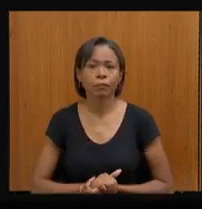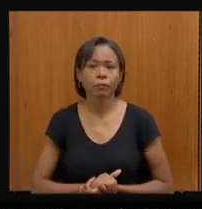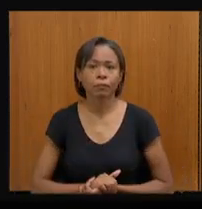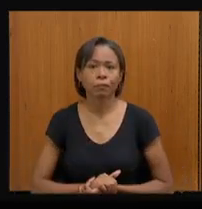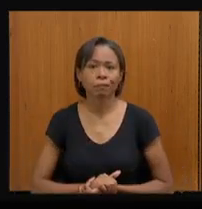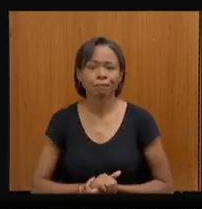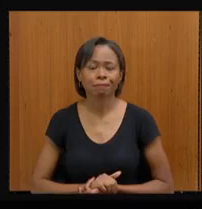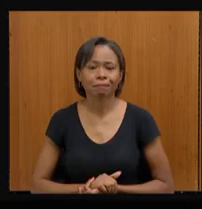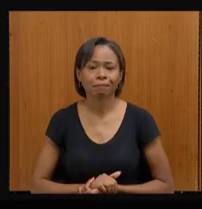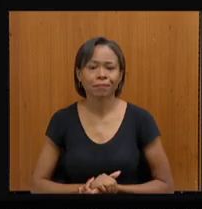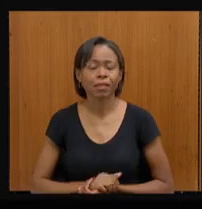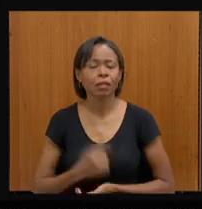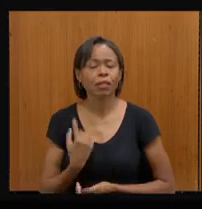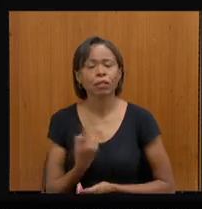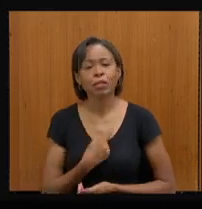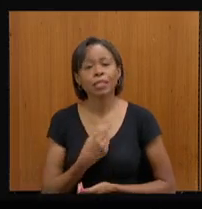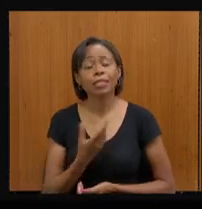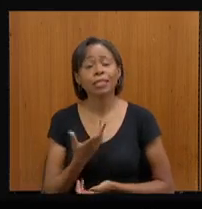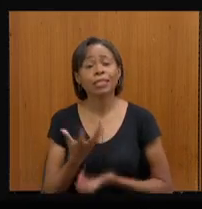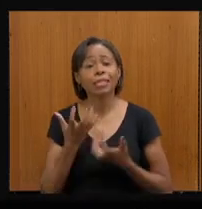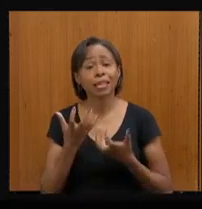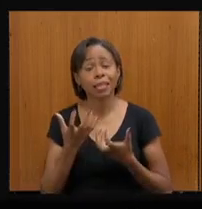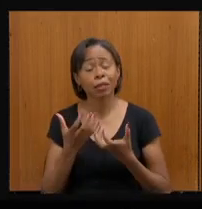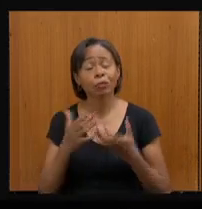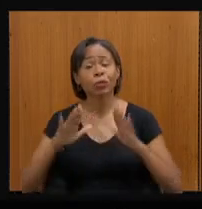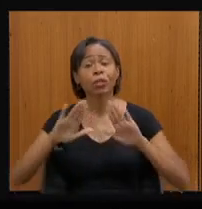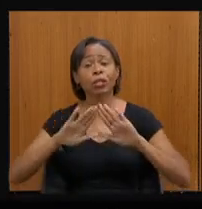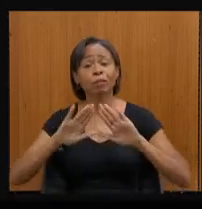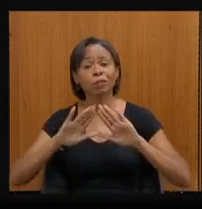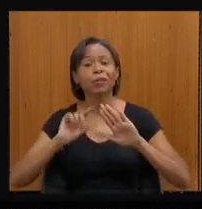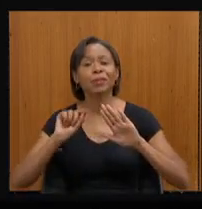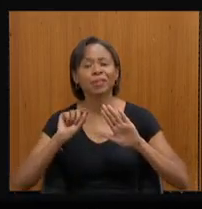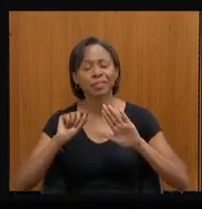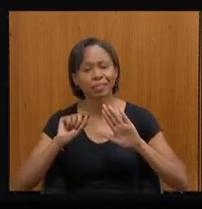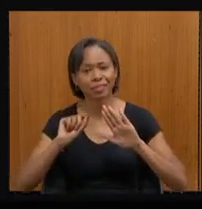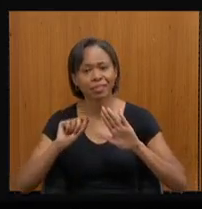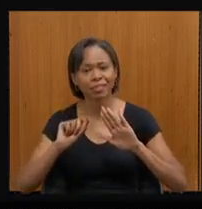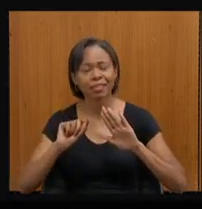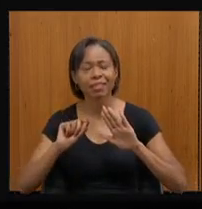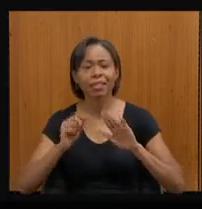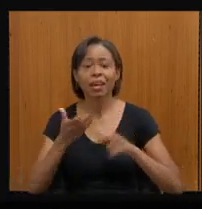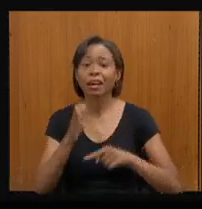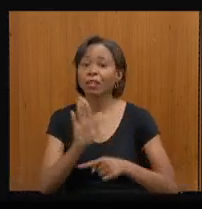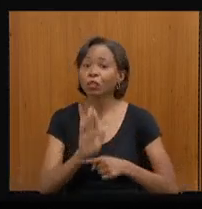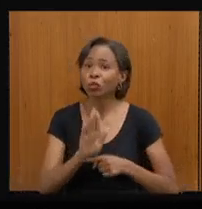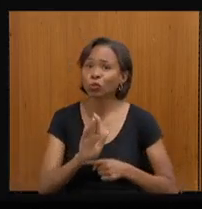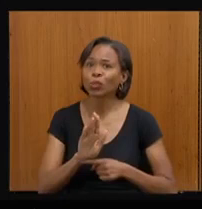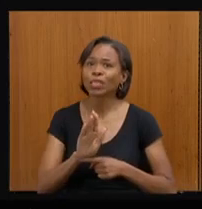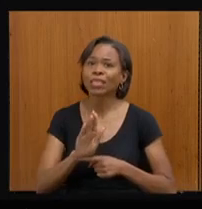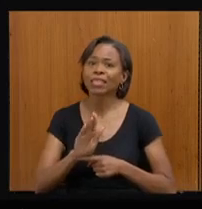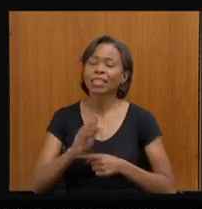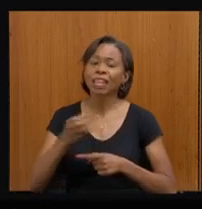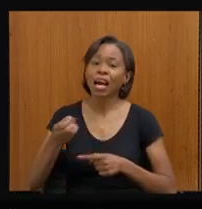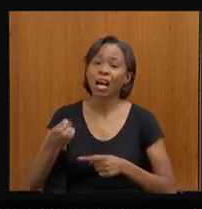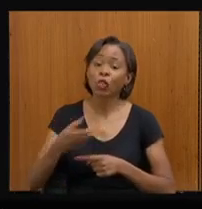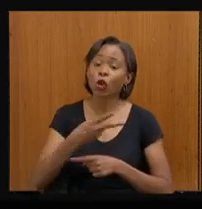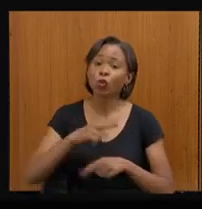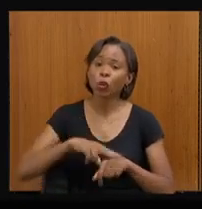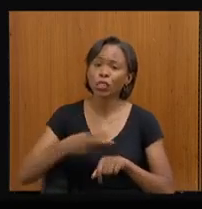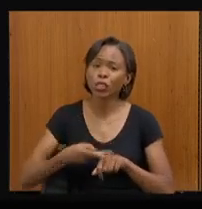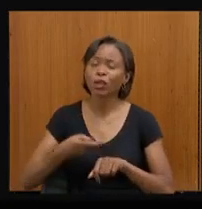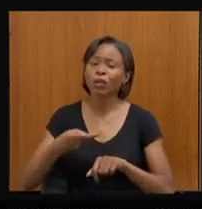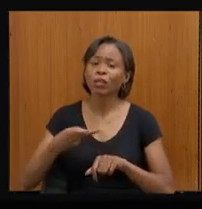LMG atuar para harmonização esse energia do hidrogênio verde com os diversos